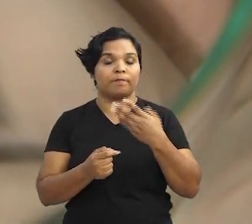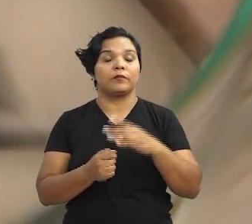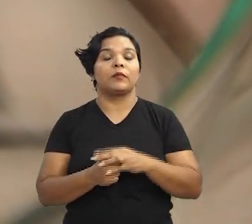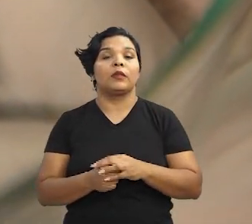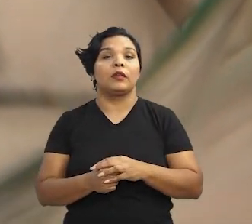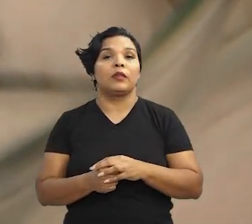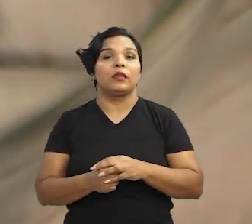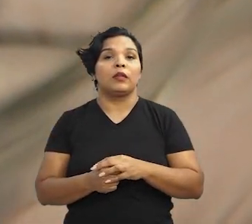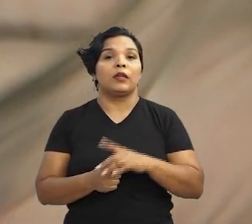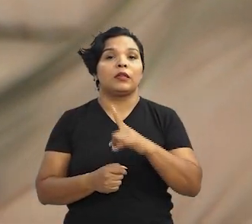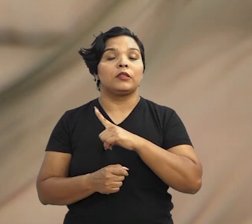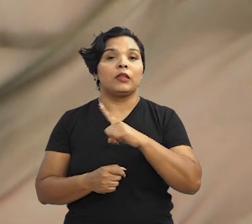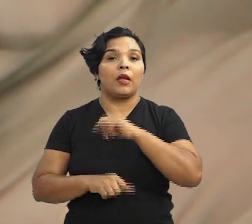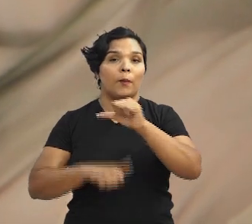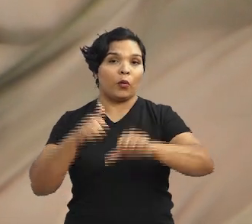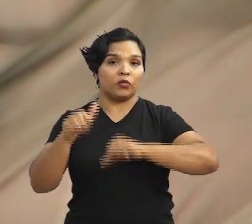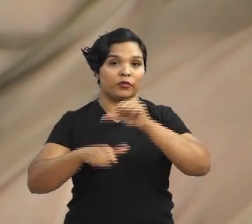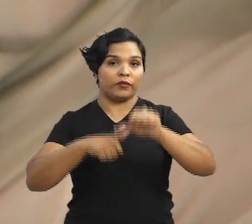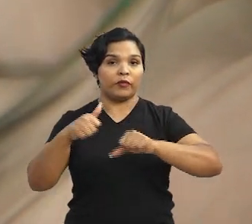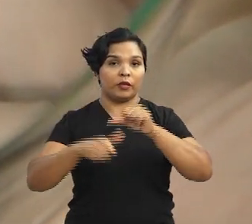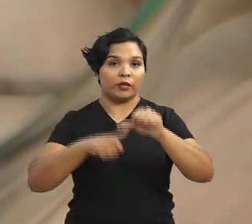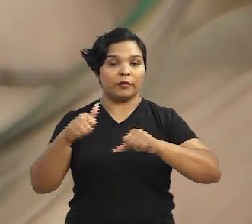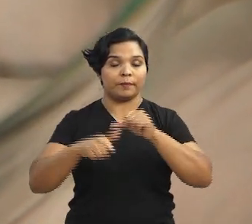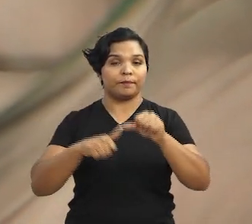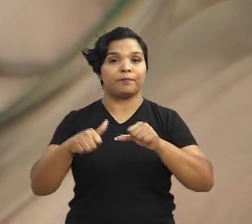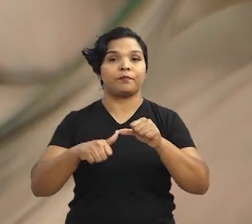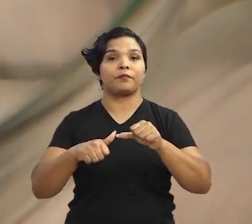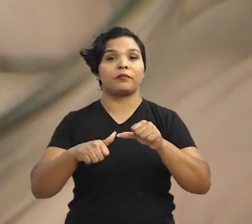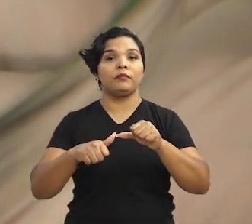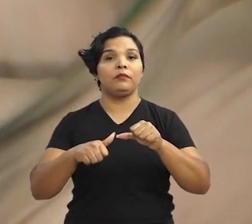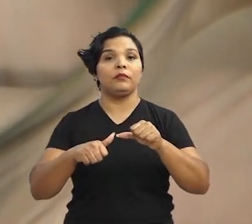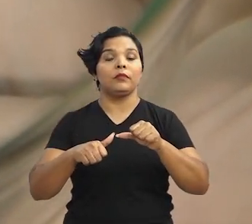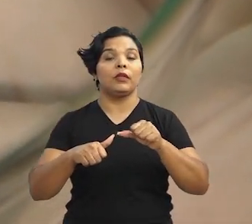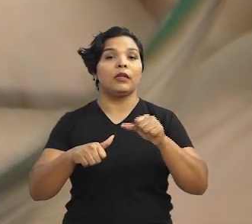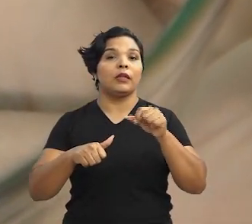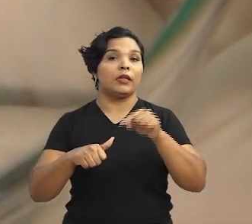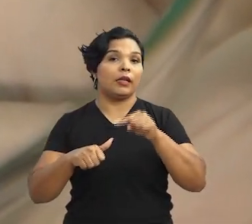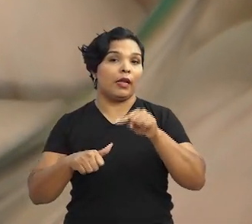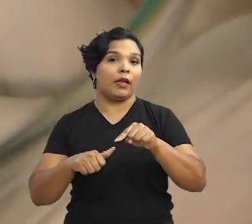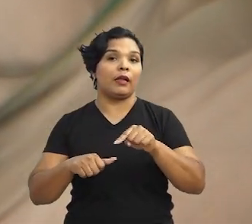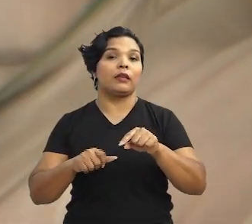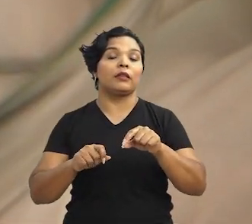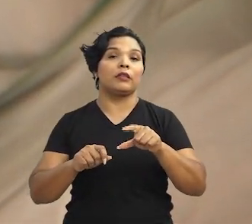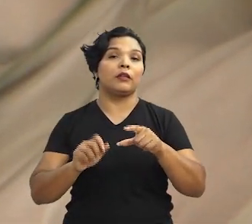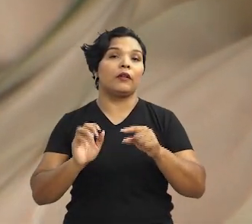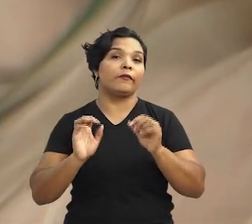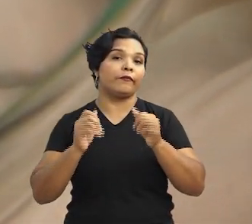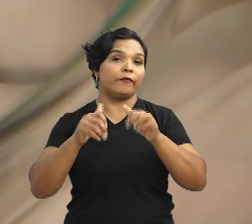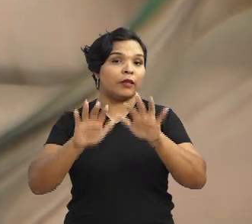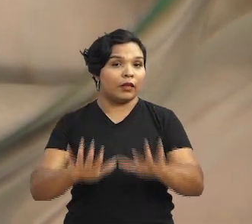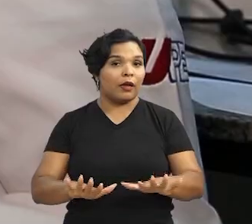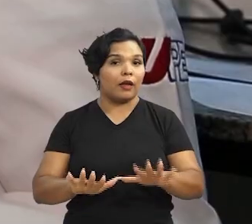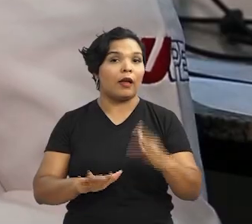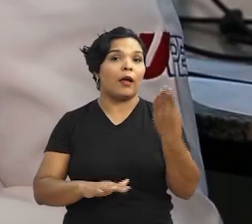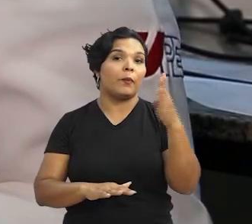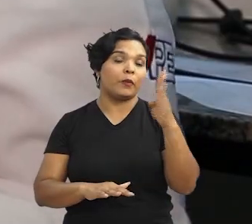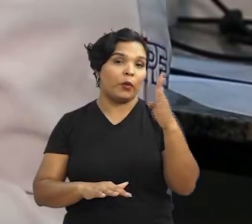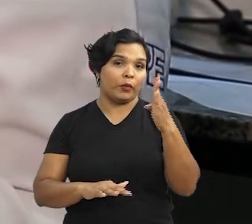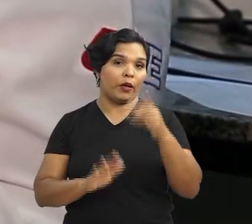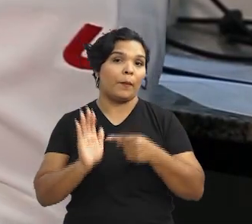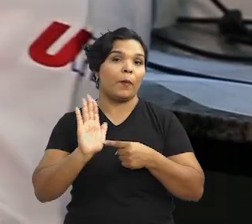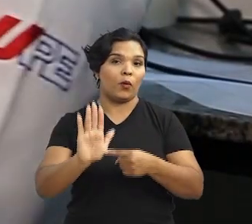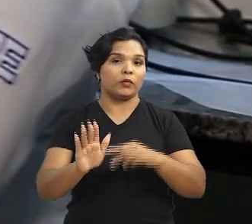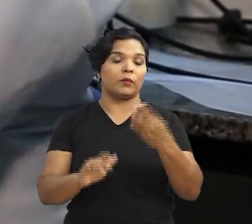eletrodos que a gente modifica com nanomateriais e é aqui que a gente vai depositar a amostra